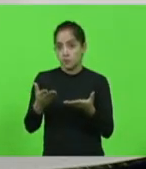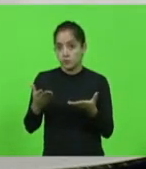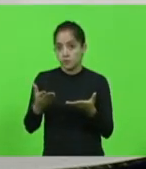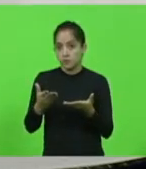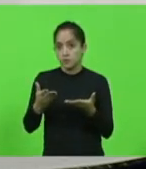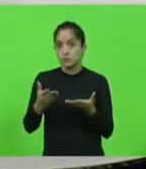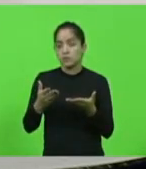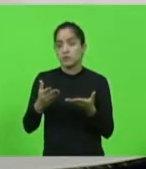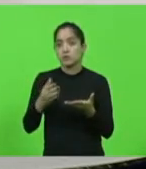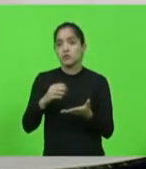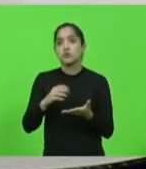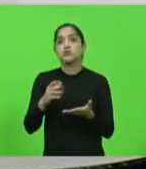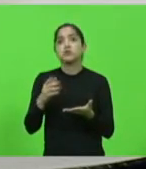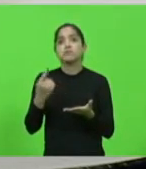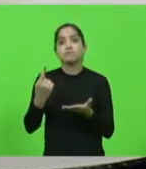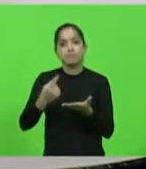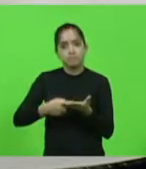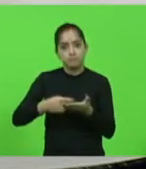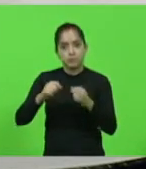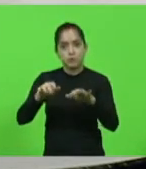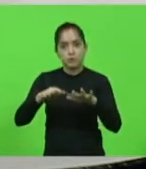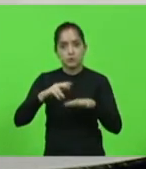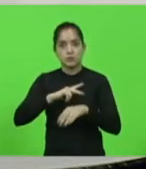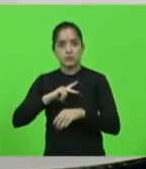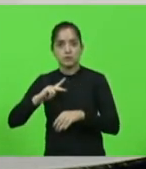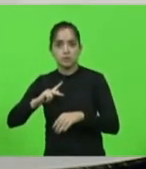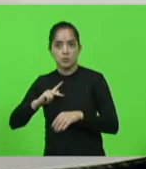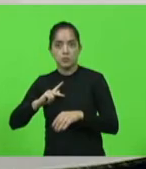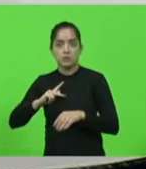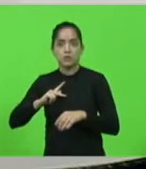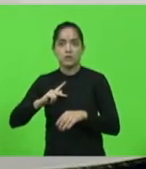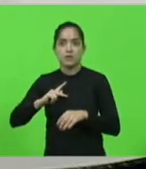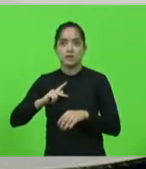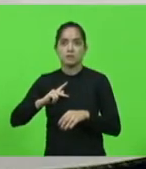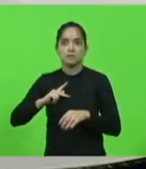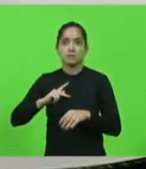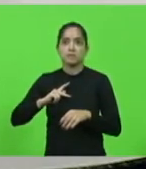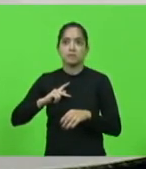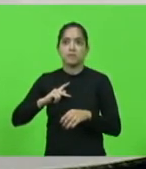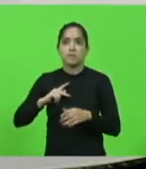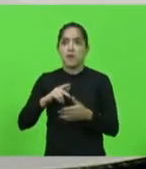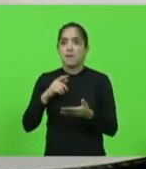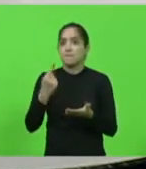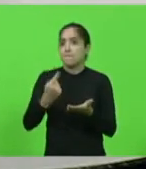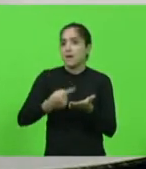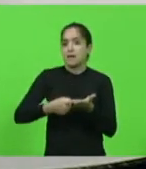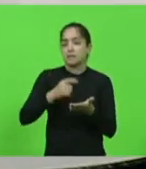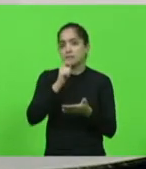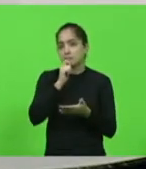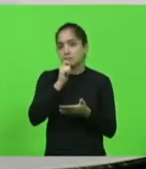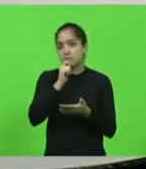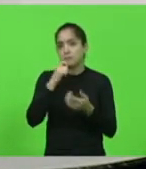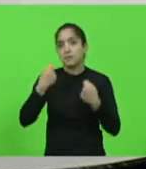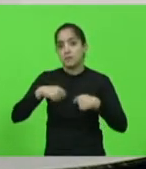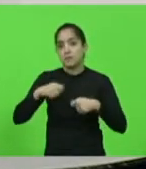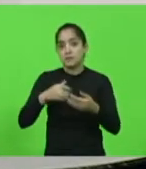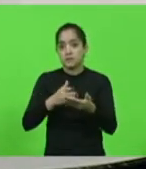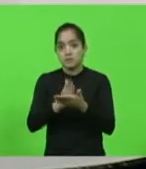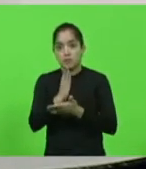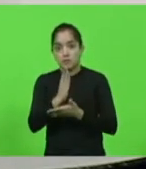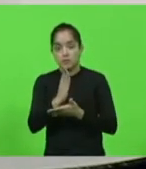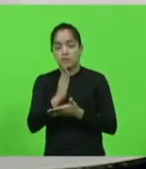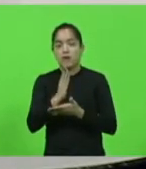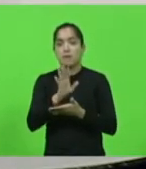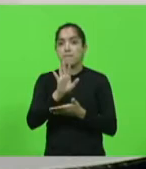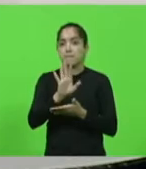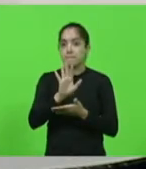audiência pública, que, se não me foge a memória, ela ainda não está em definitivo marcada, porque carece da aprovação da comissão, mas deve